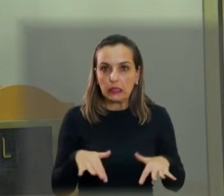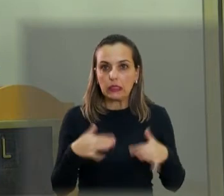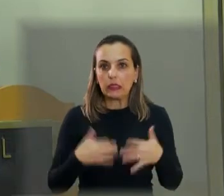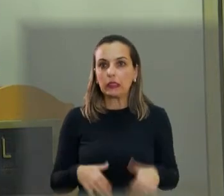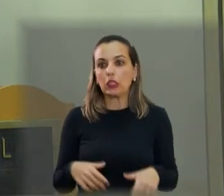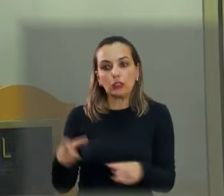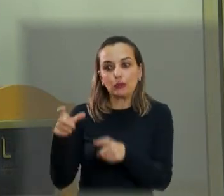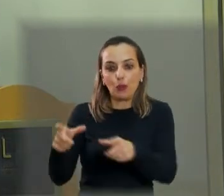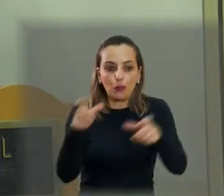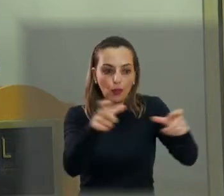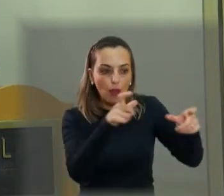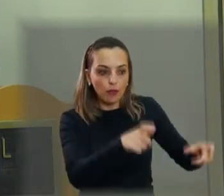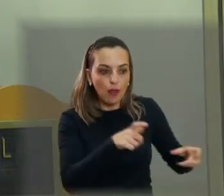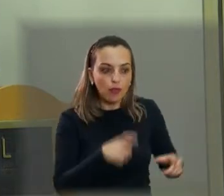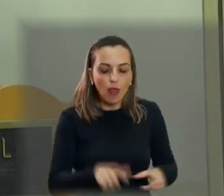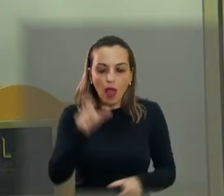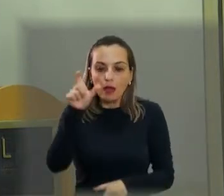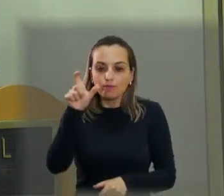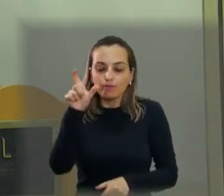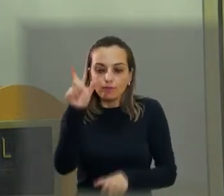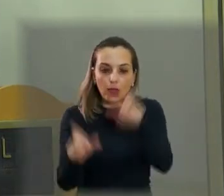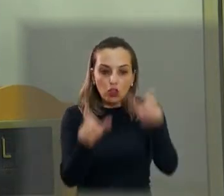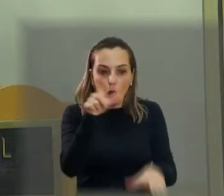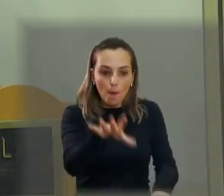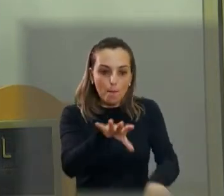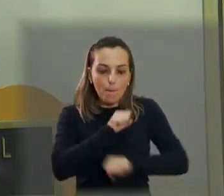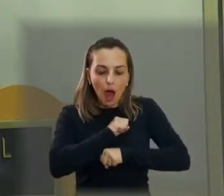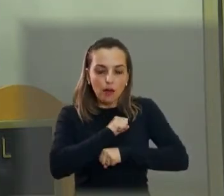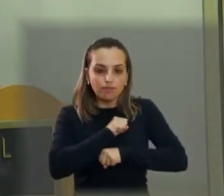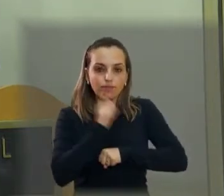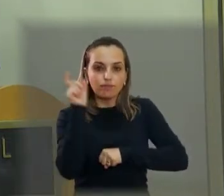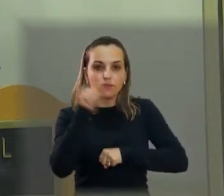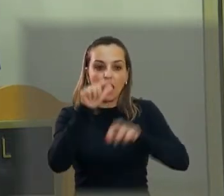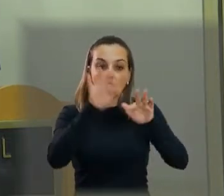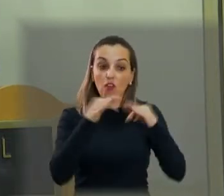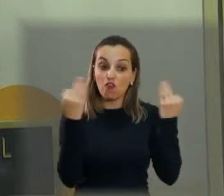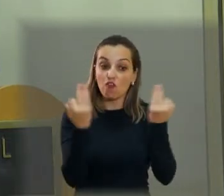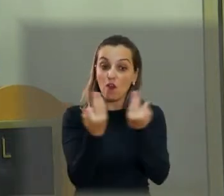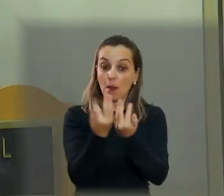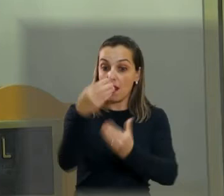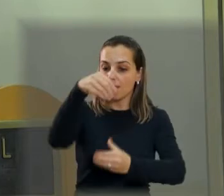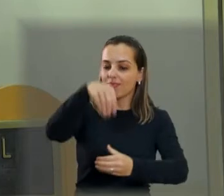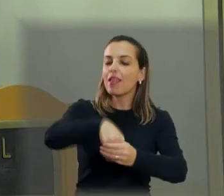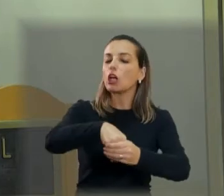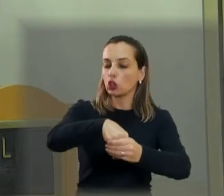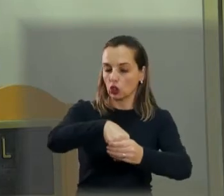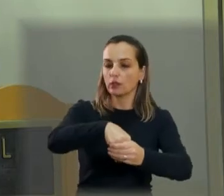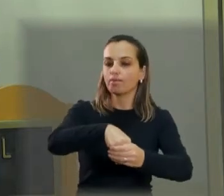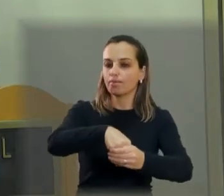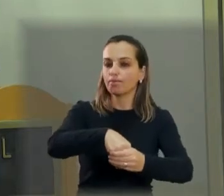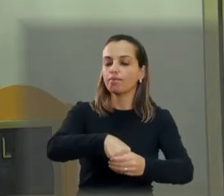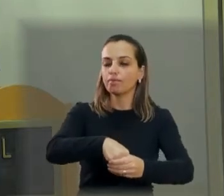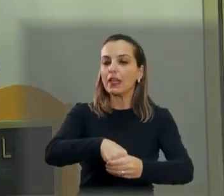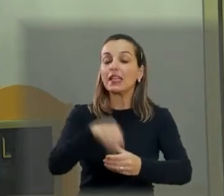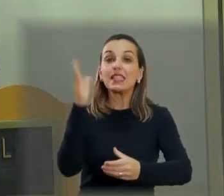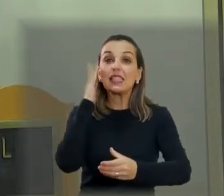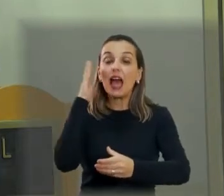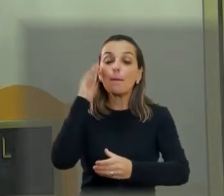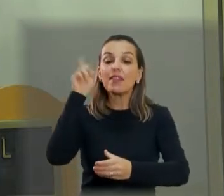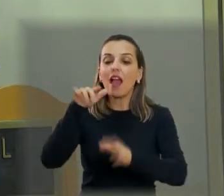Locais de contaminação, principalmente sendo dentro das famílias. Hoje a gente tem notícias de